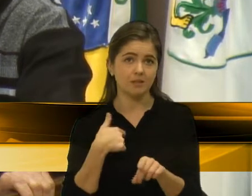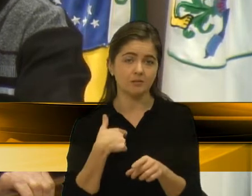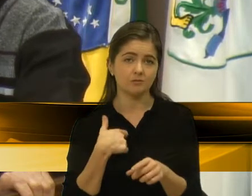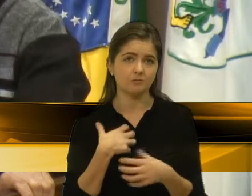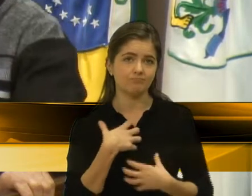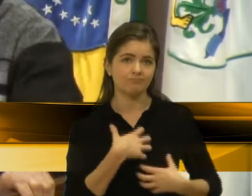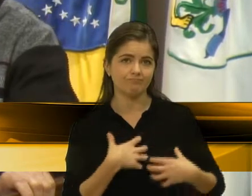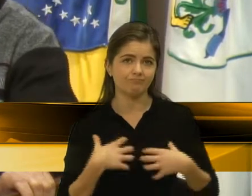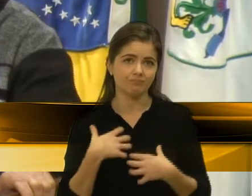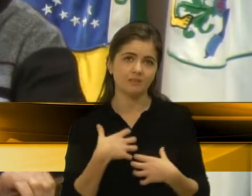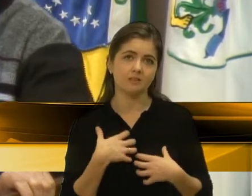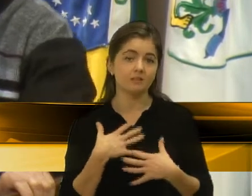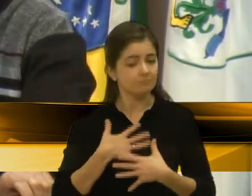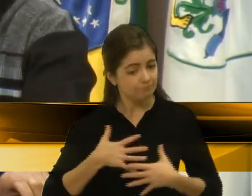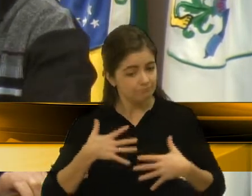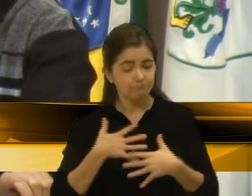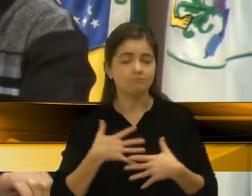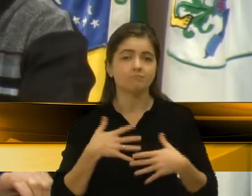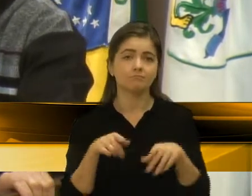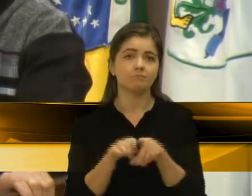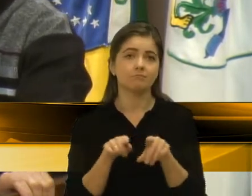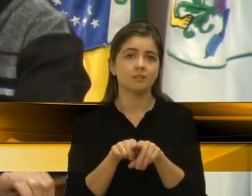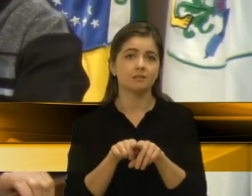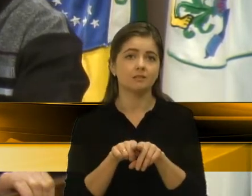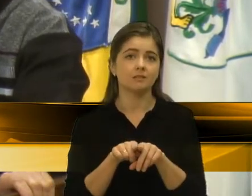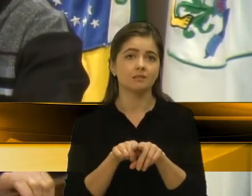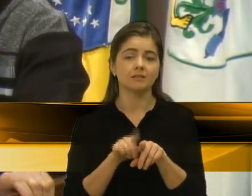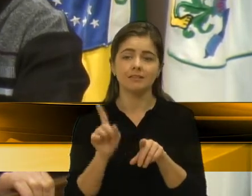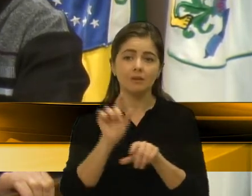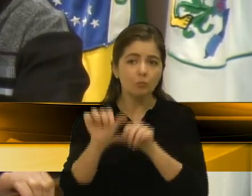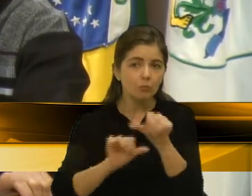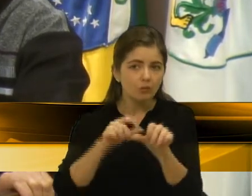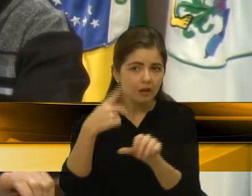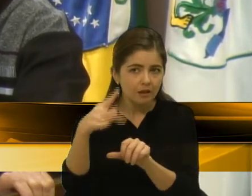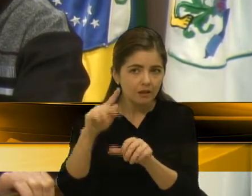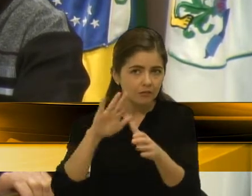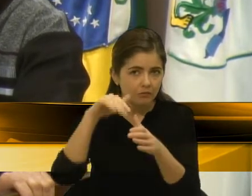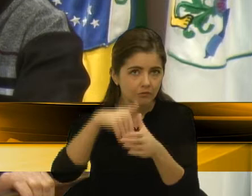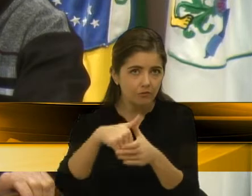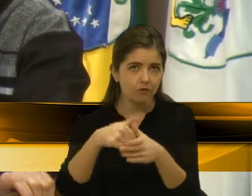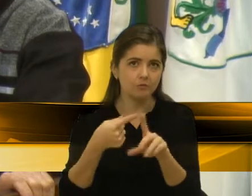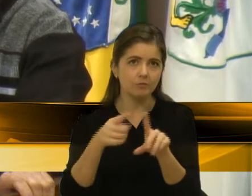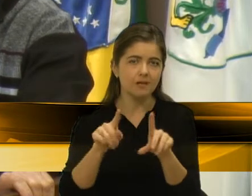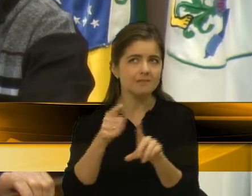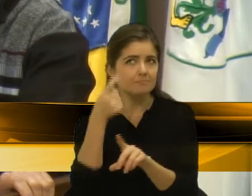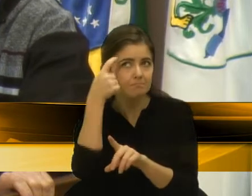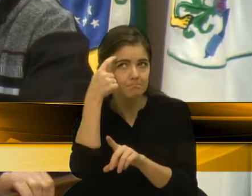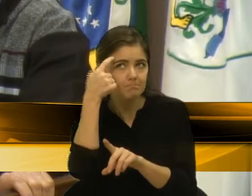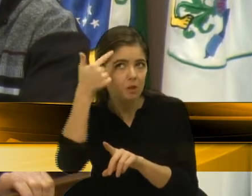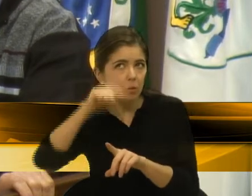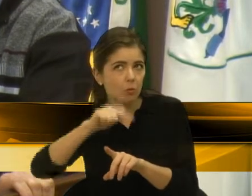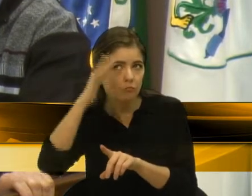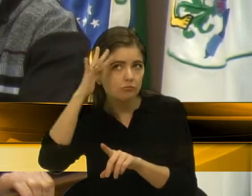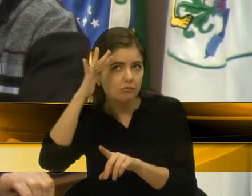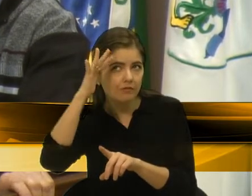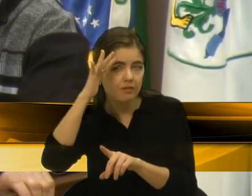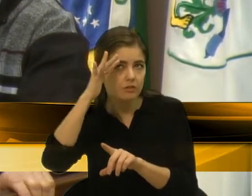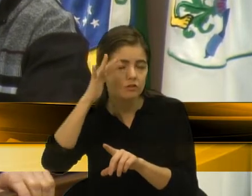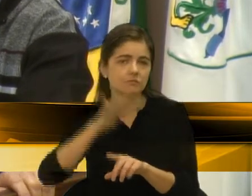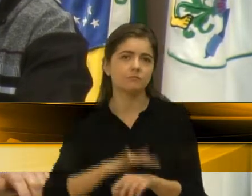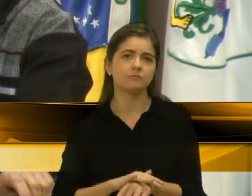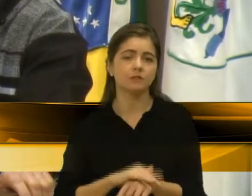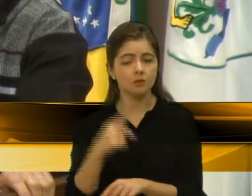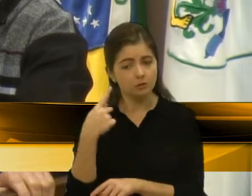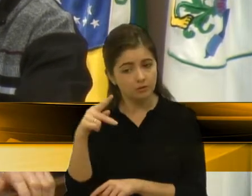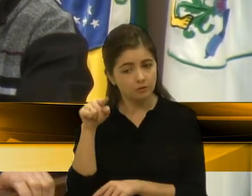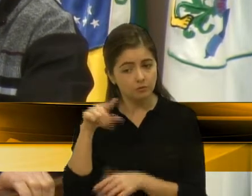desagravo e a minha satisfação do senhor, não digo mudar o voto, né, mas rever, né, a posição do senhor como líder também do